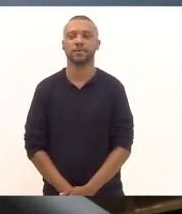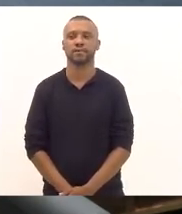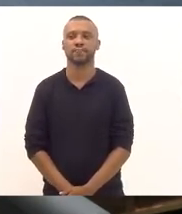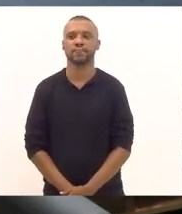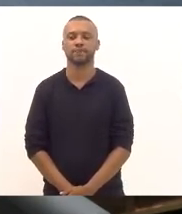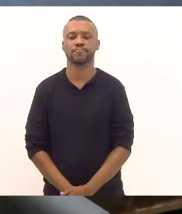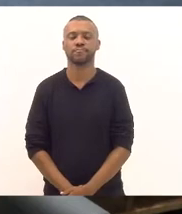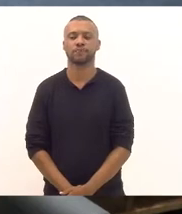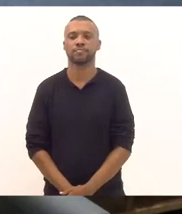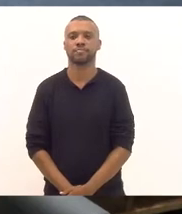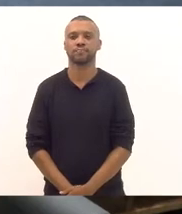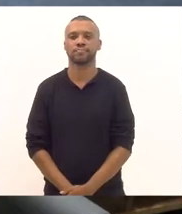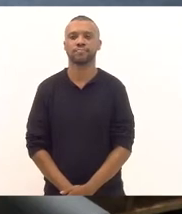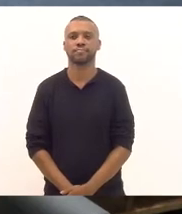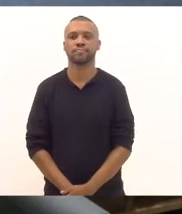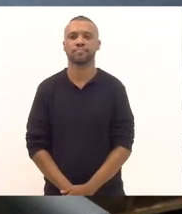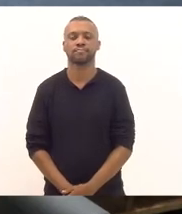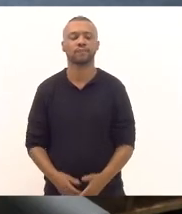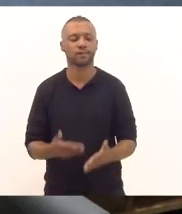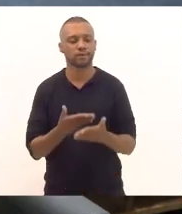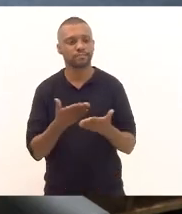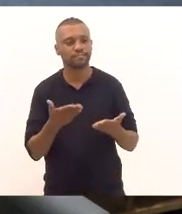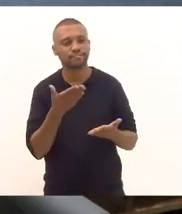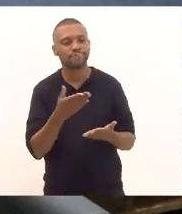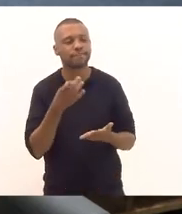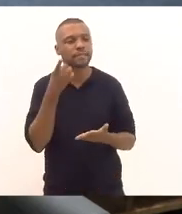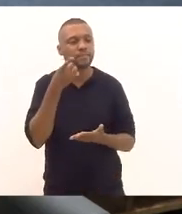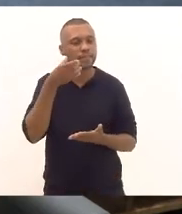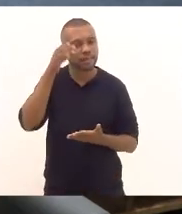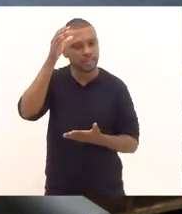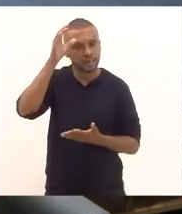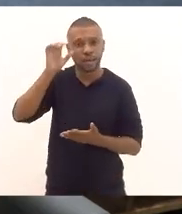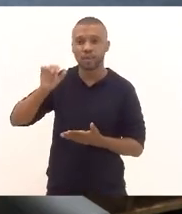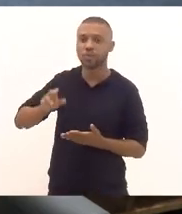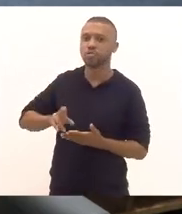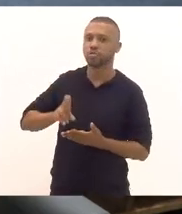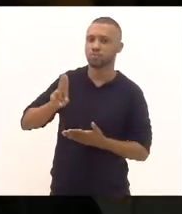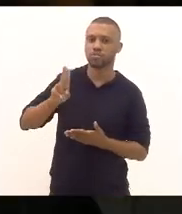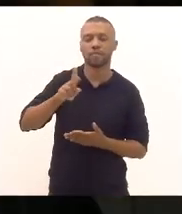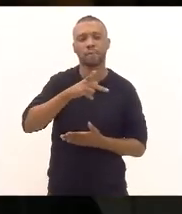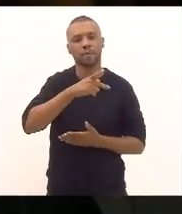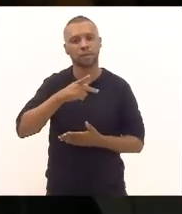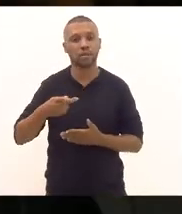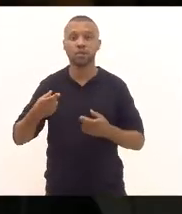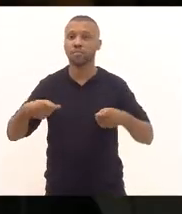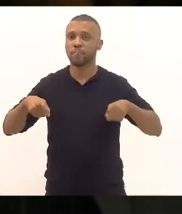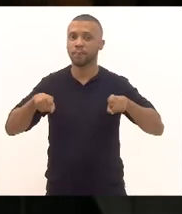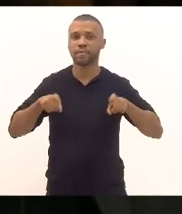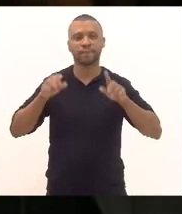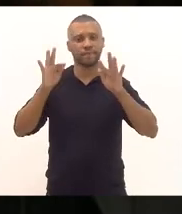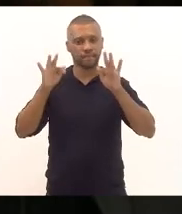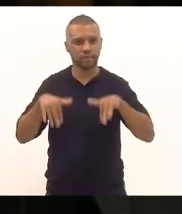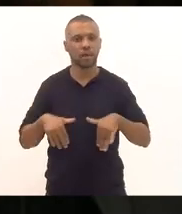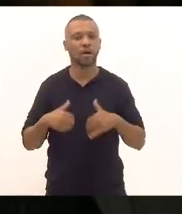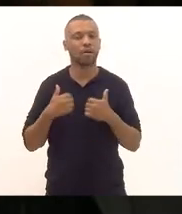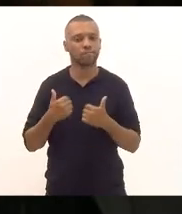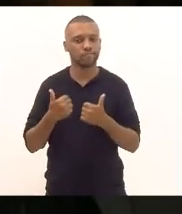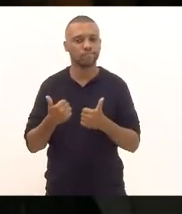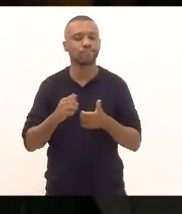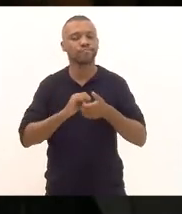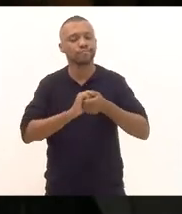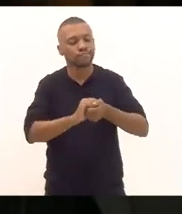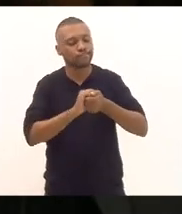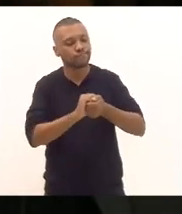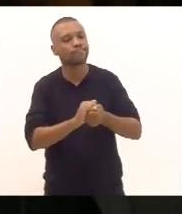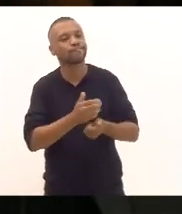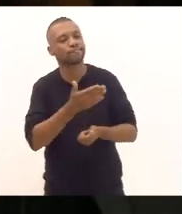a deputada Tia Jô presidindo nosso expediente final aqui os